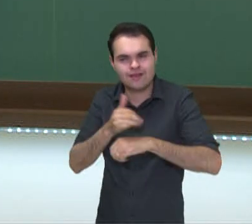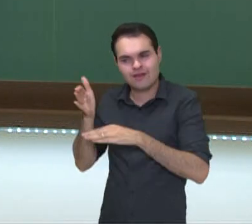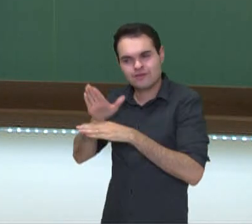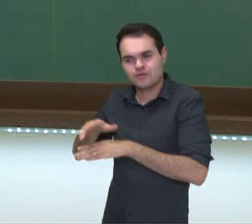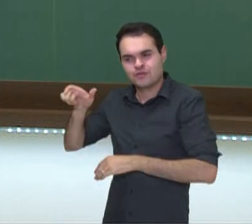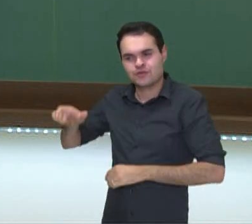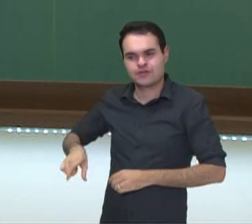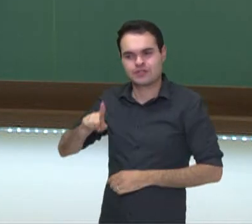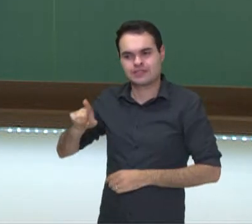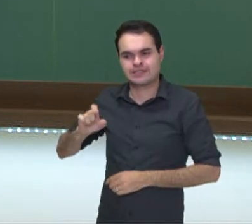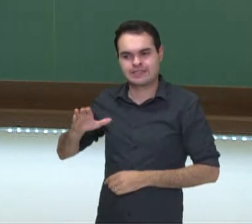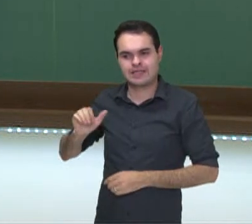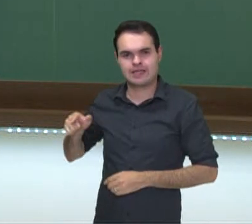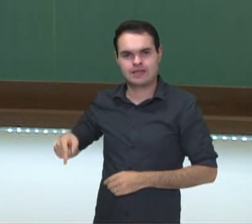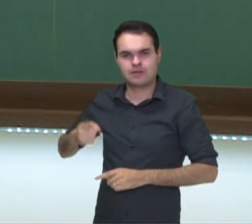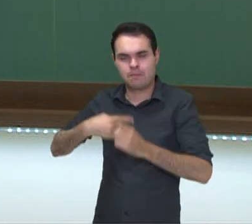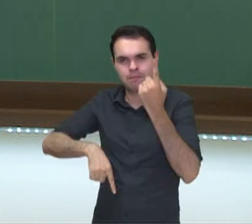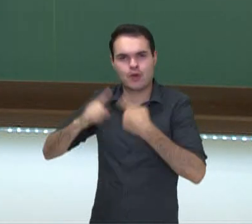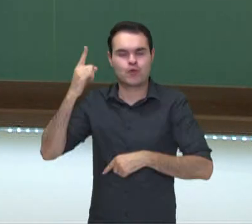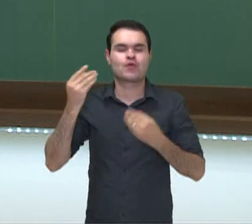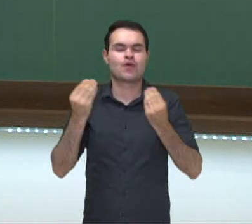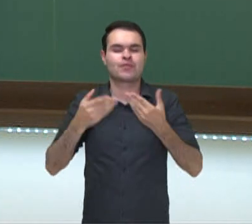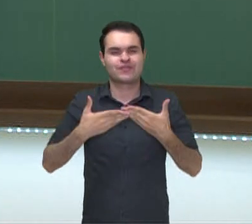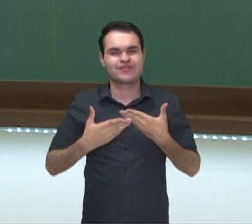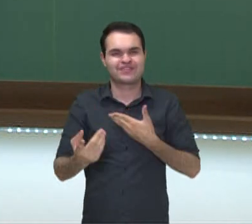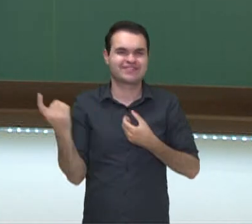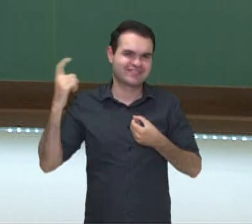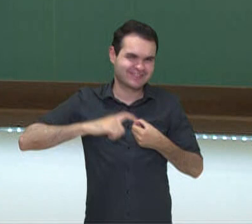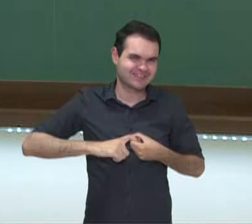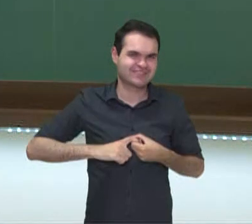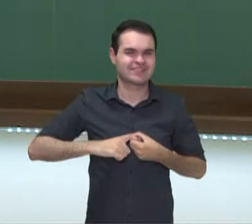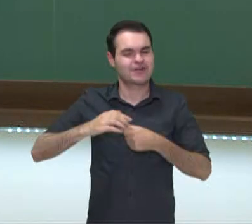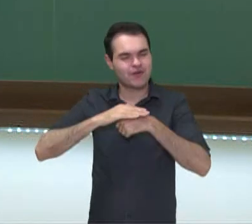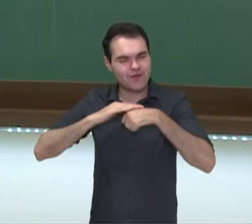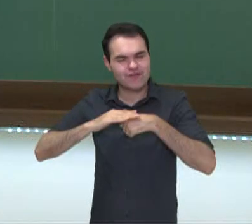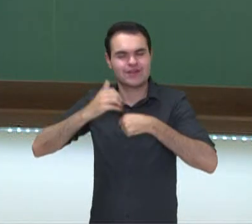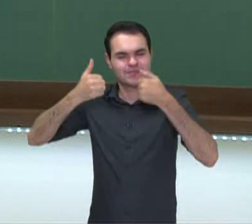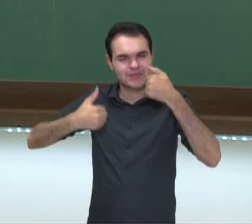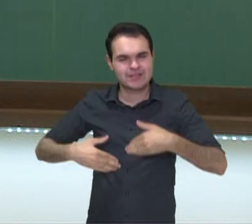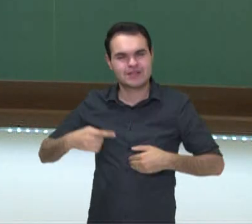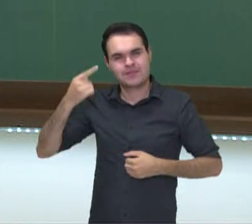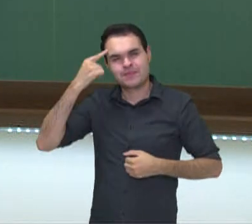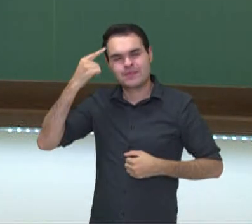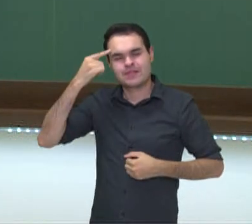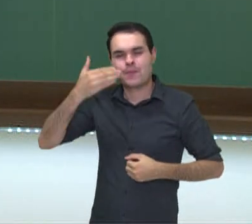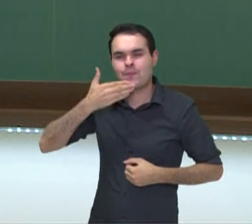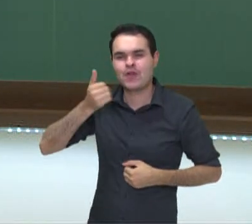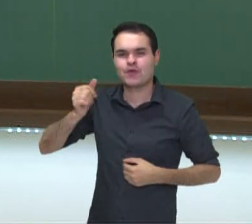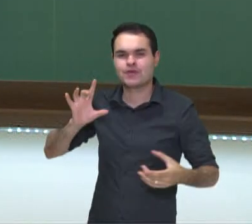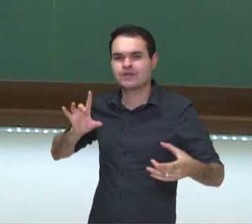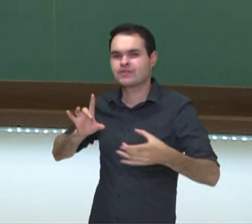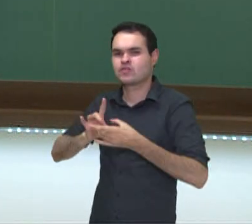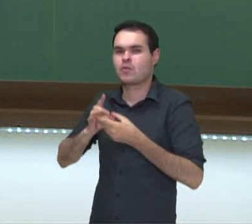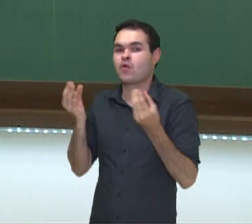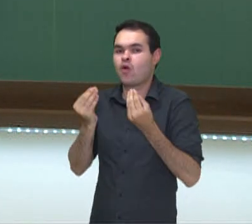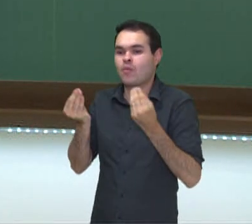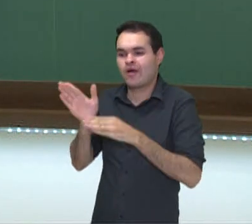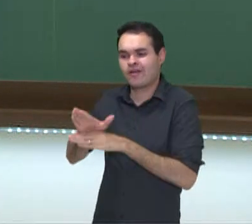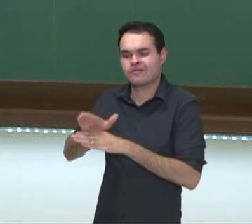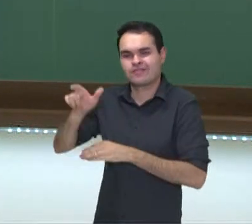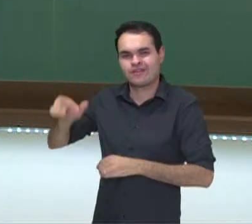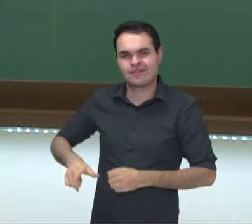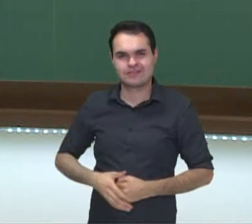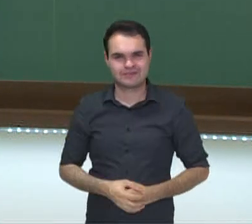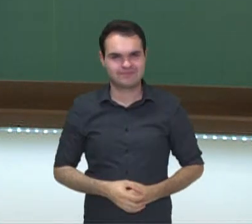ele resolver essa situação aí. Daqui a pouquinho a gente conversa para pensar melhor sobre como ajudar o